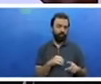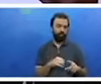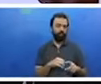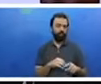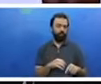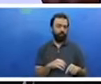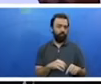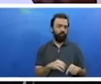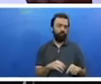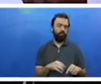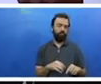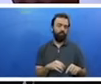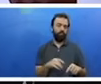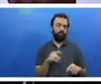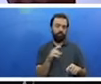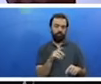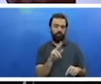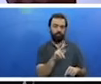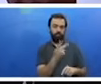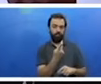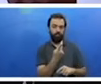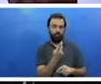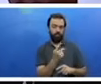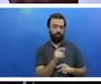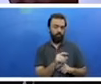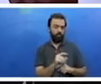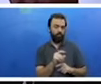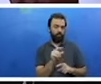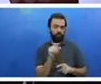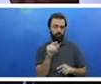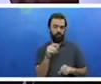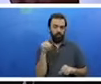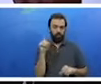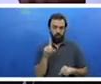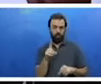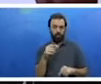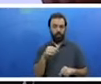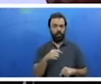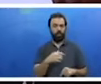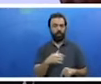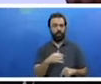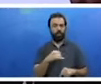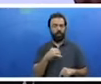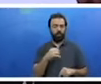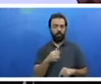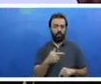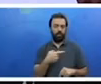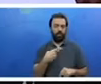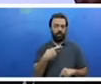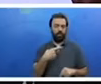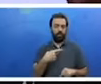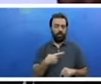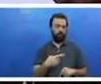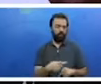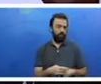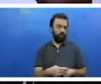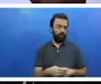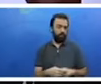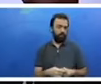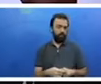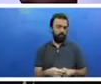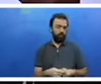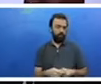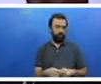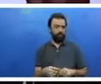na camada K. Esse um elétron é representado aqui, com esse pontinho. Já o cloro, ele tem